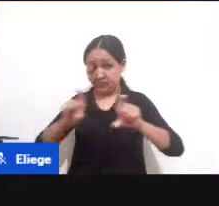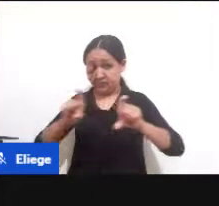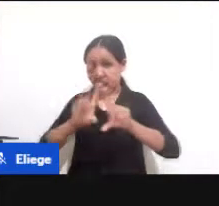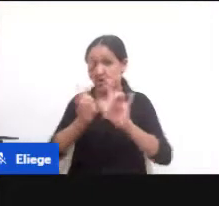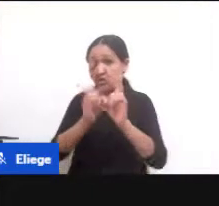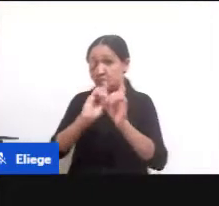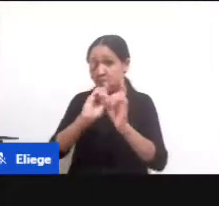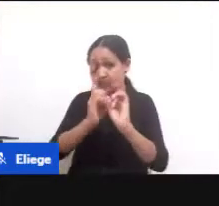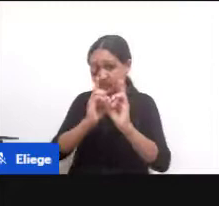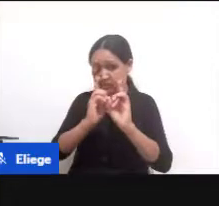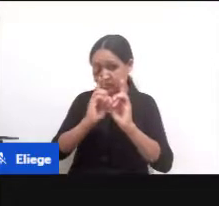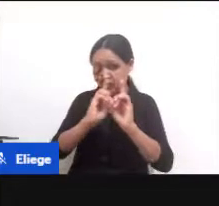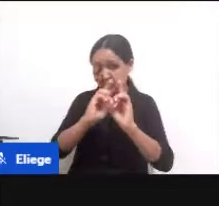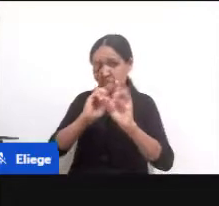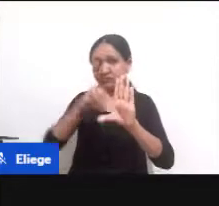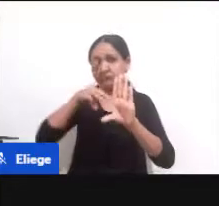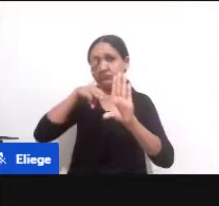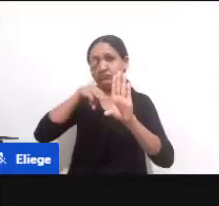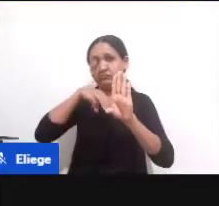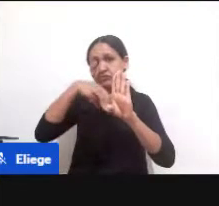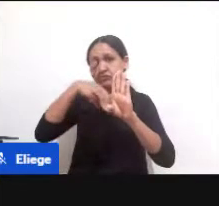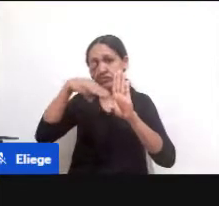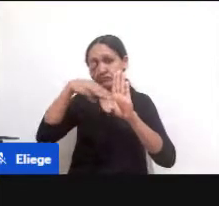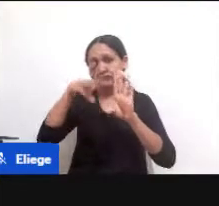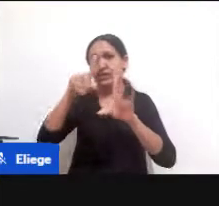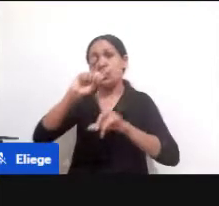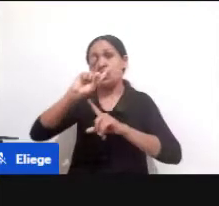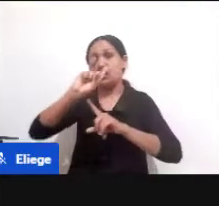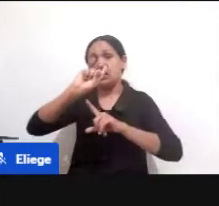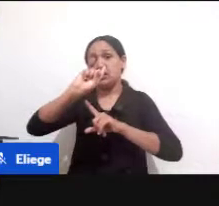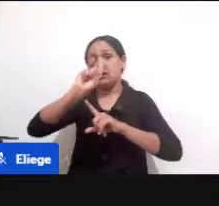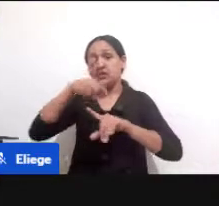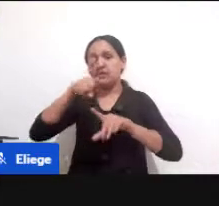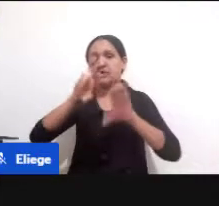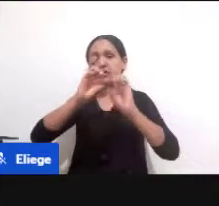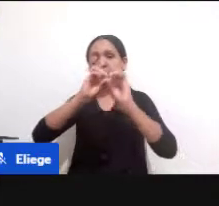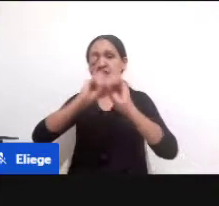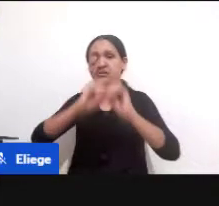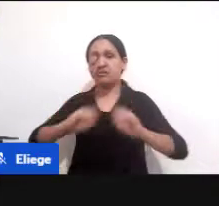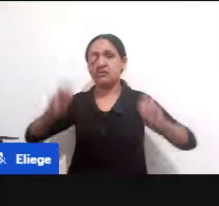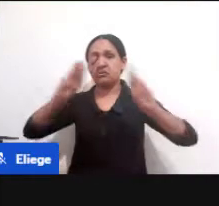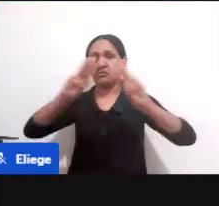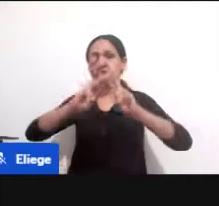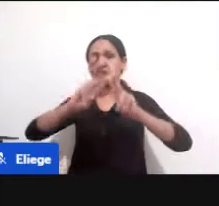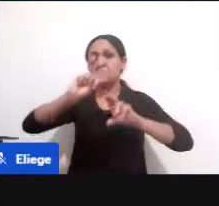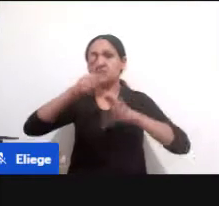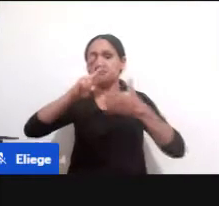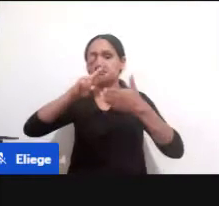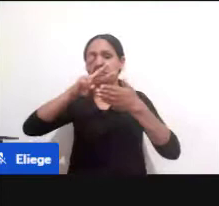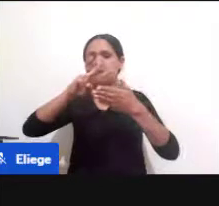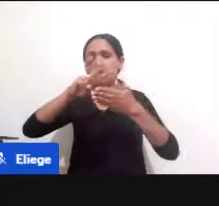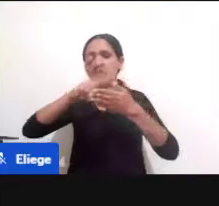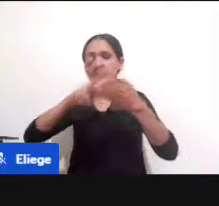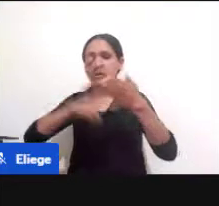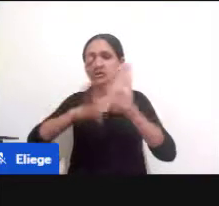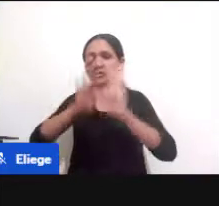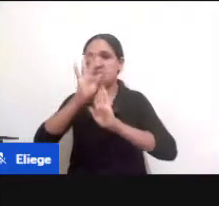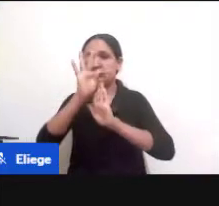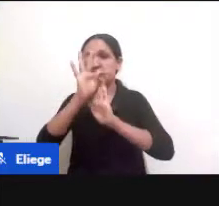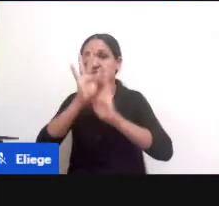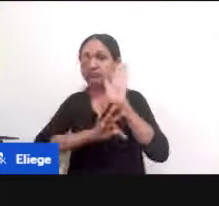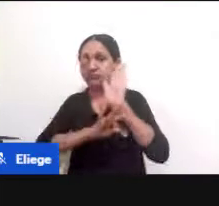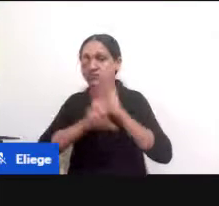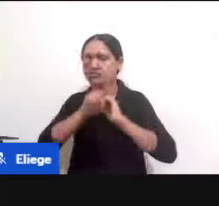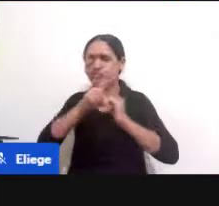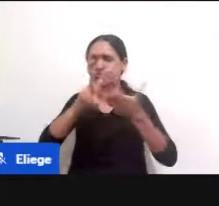Meet. Lá no Moodle ainda vai ter a leitura de um texto, no qual você vai poder fazer